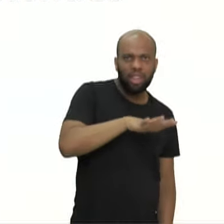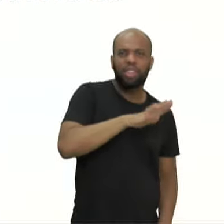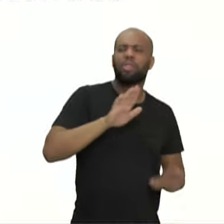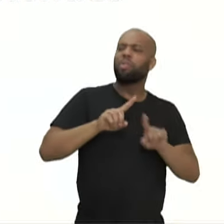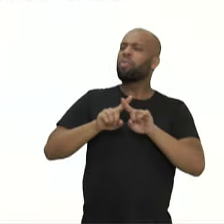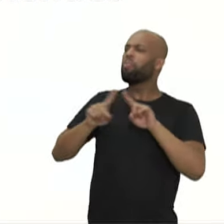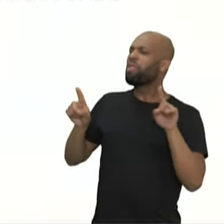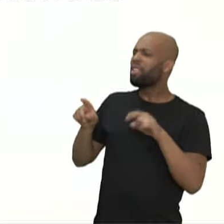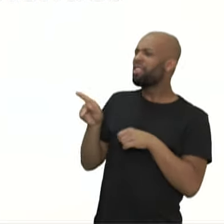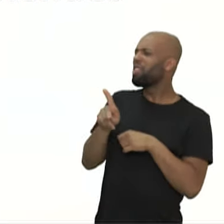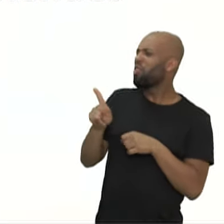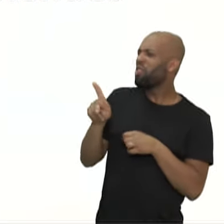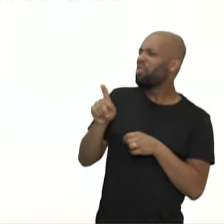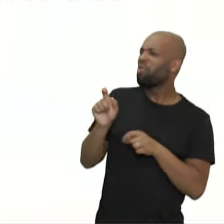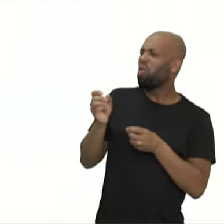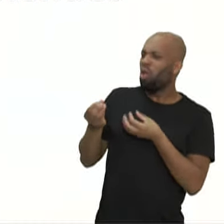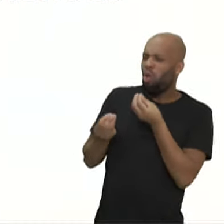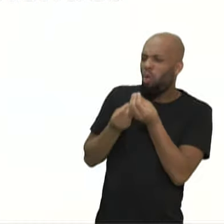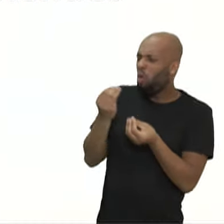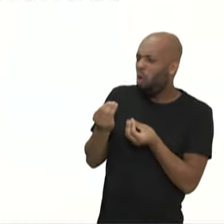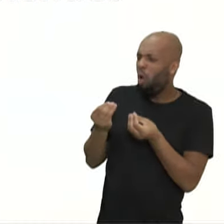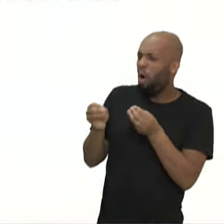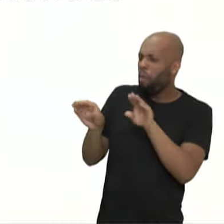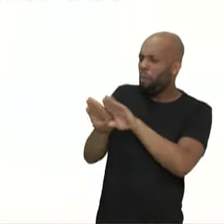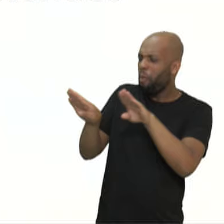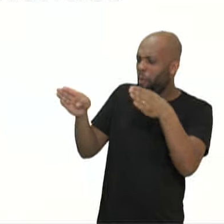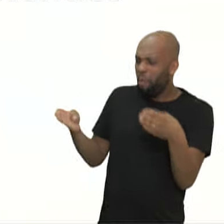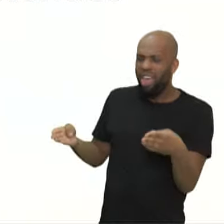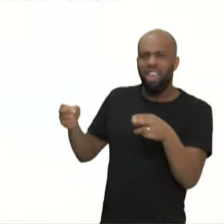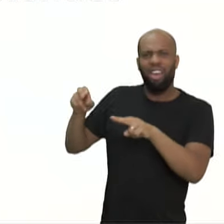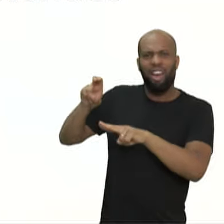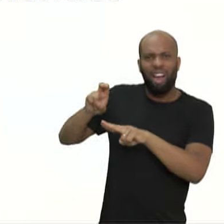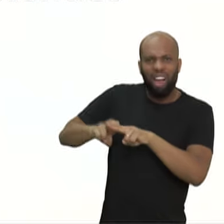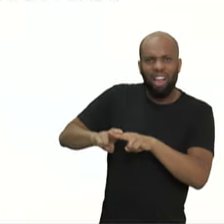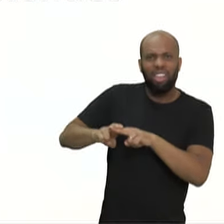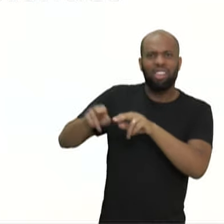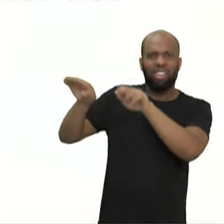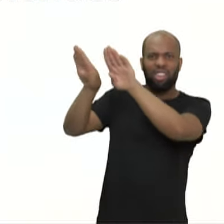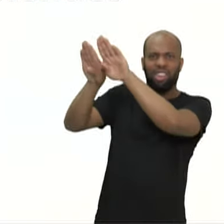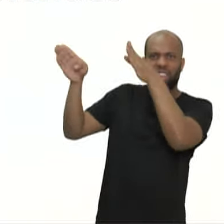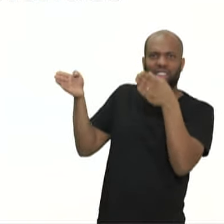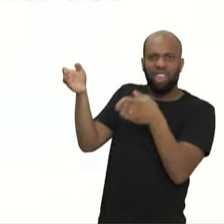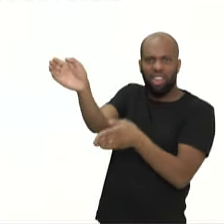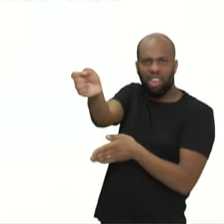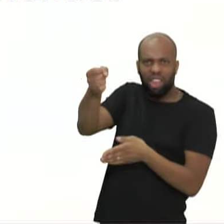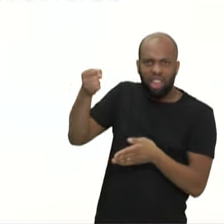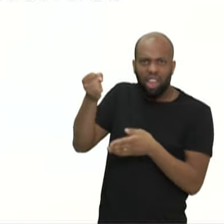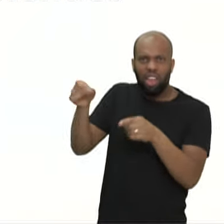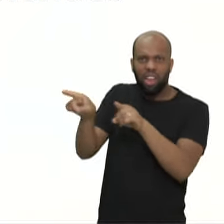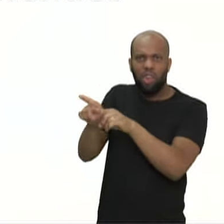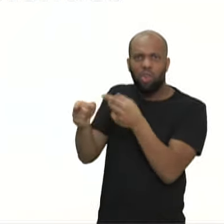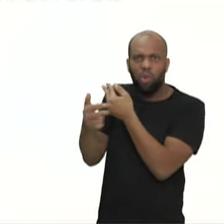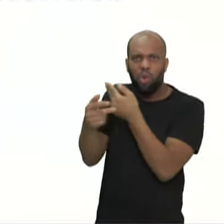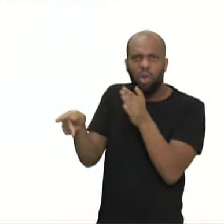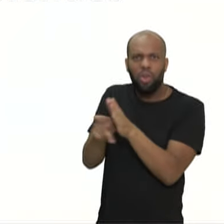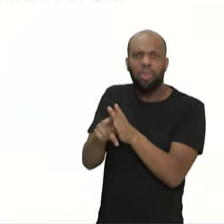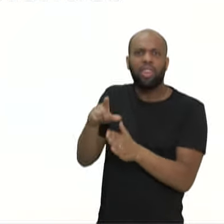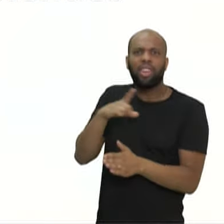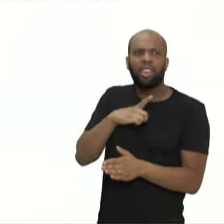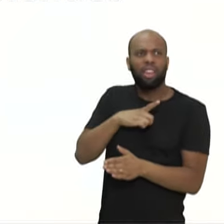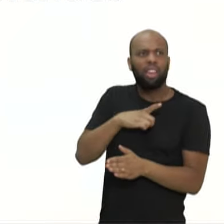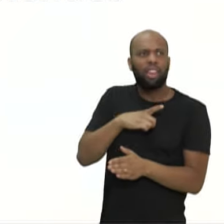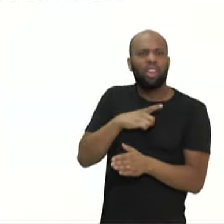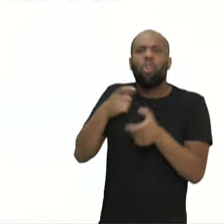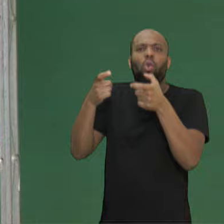Professora, mas cadê as mesas, cadeiras, enfim, coisas, né? Os armários, coisas que ambientalizem esse